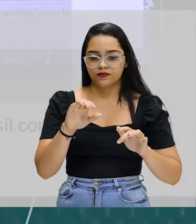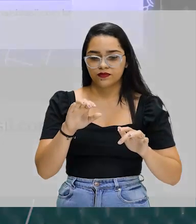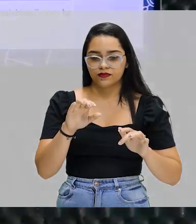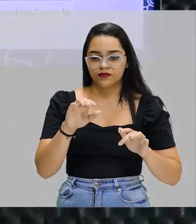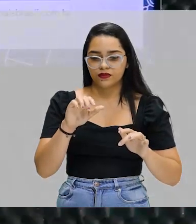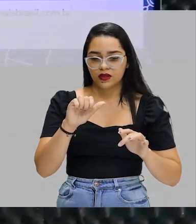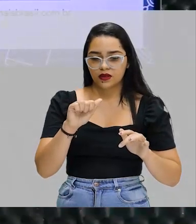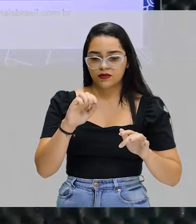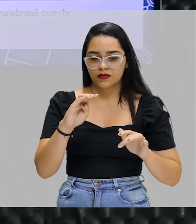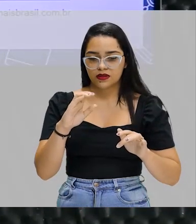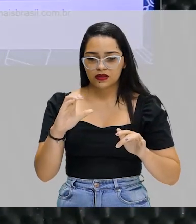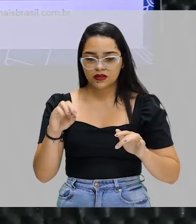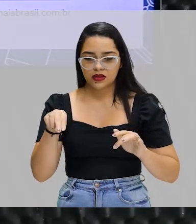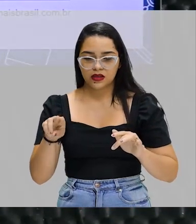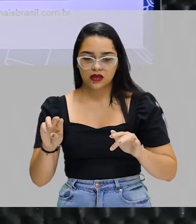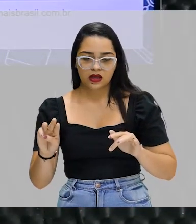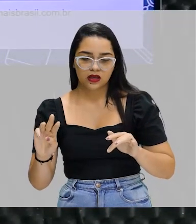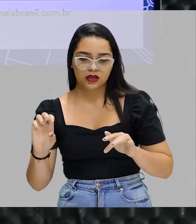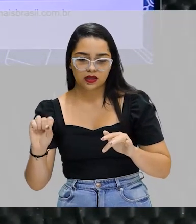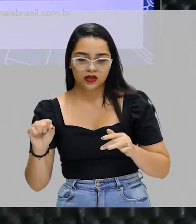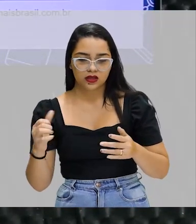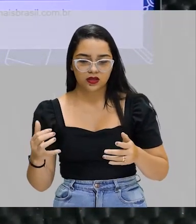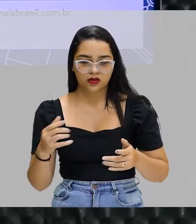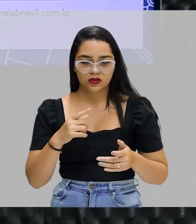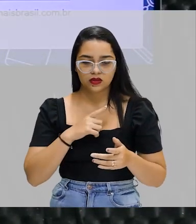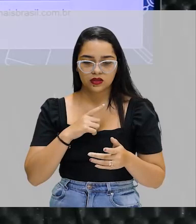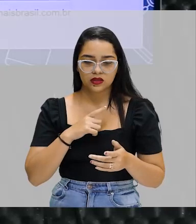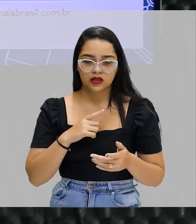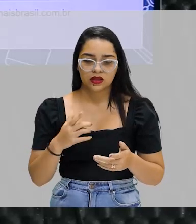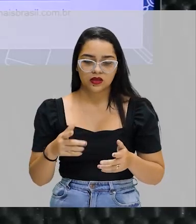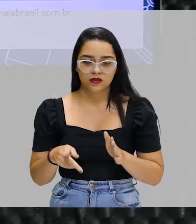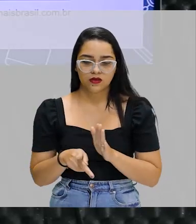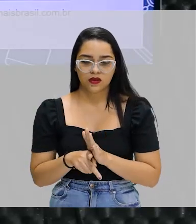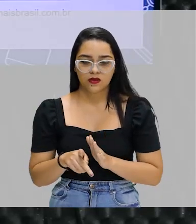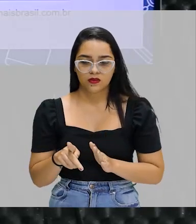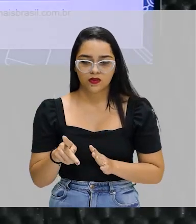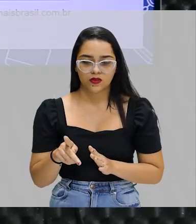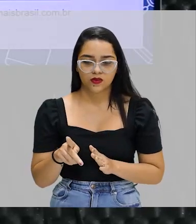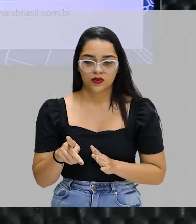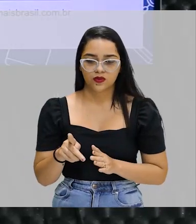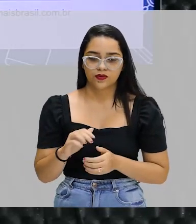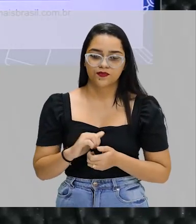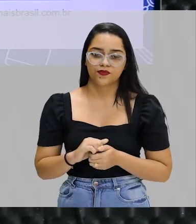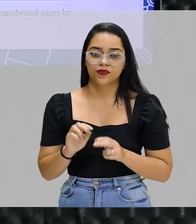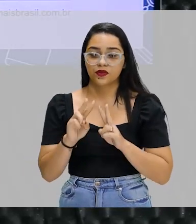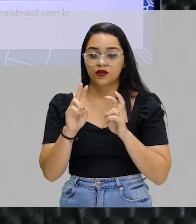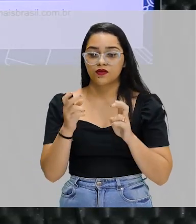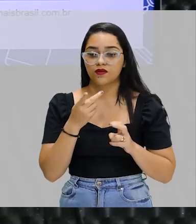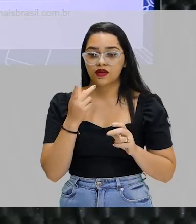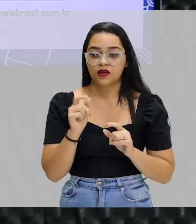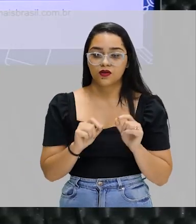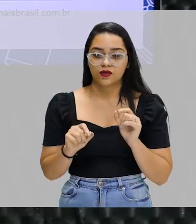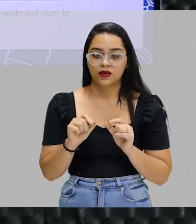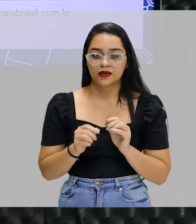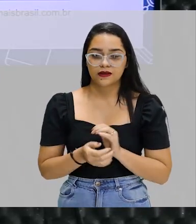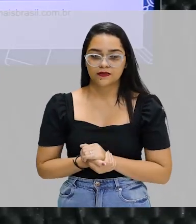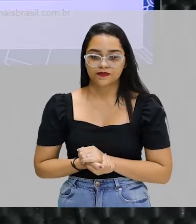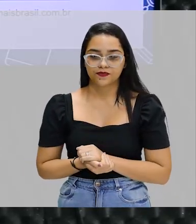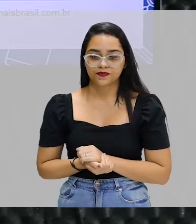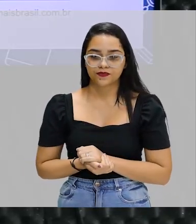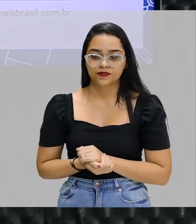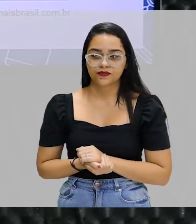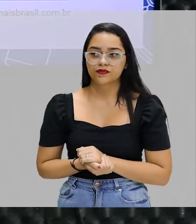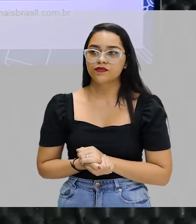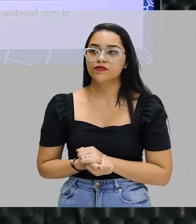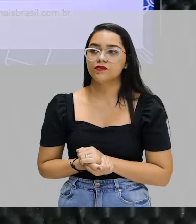News. Go, que é uma emissora americana. O que o título diz? Lava May é o nome de um projeto,